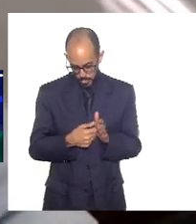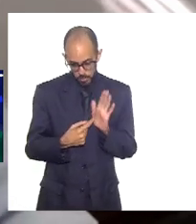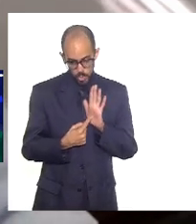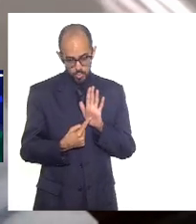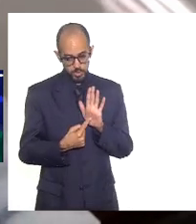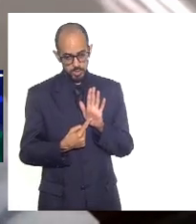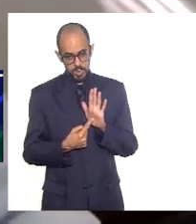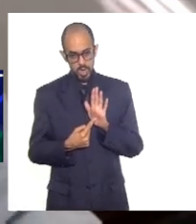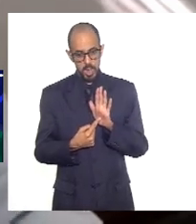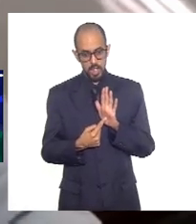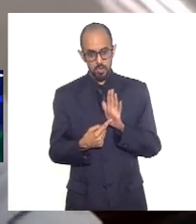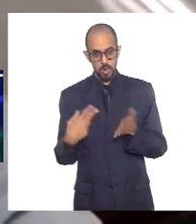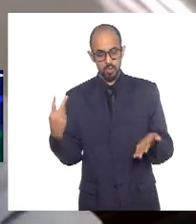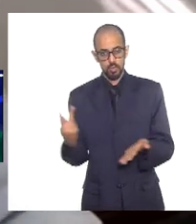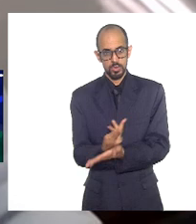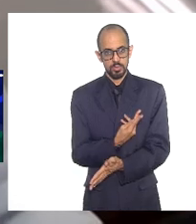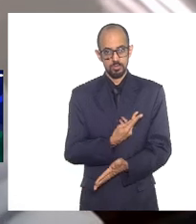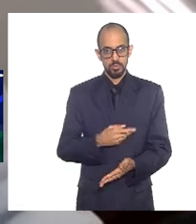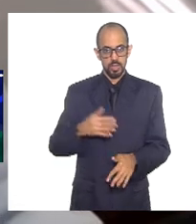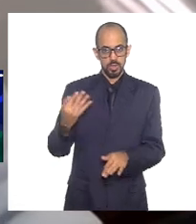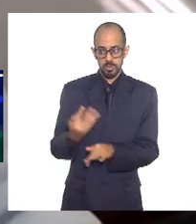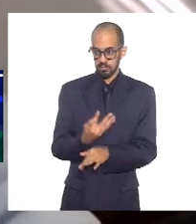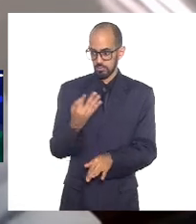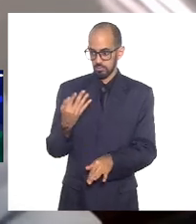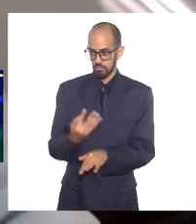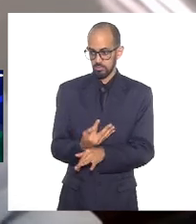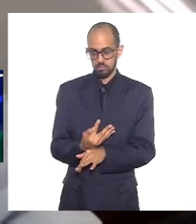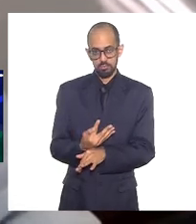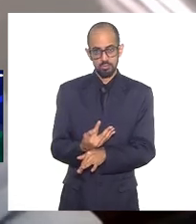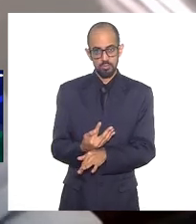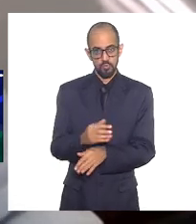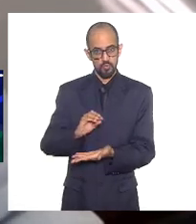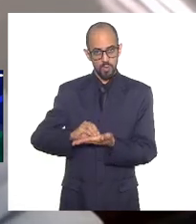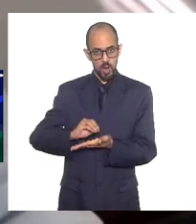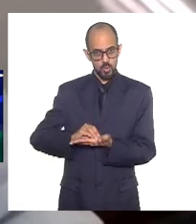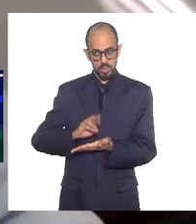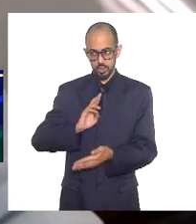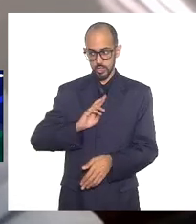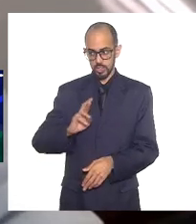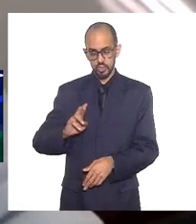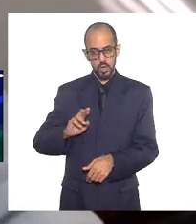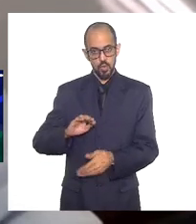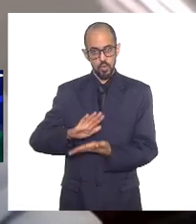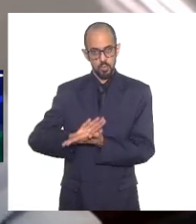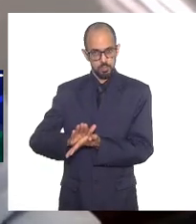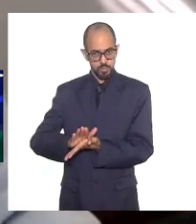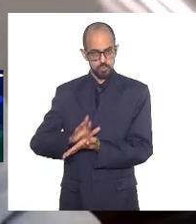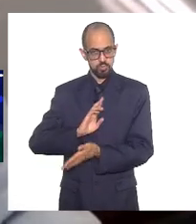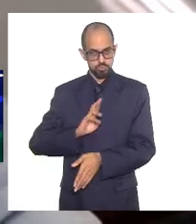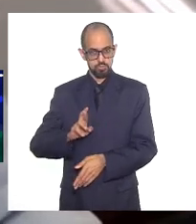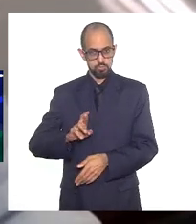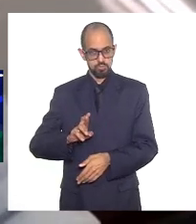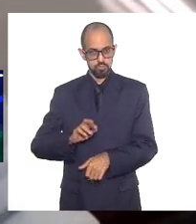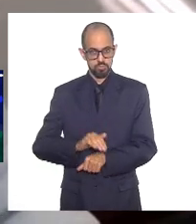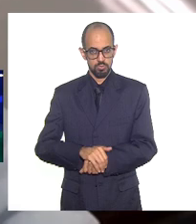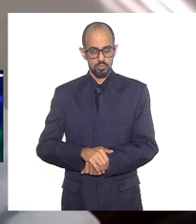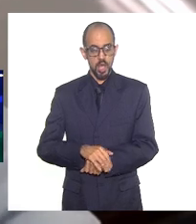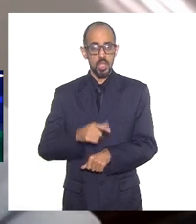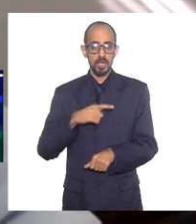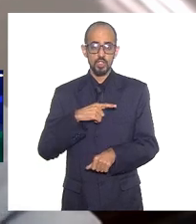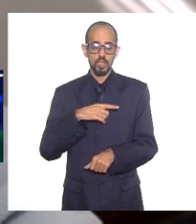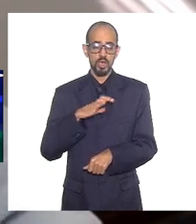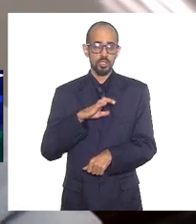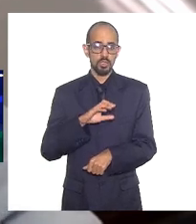fenômeno da intolerância religiosa, e nós estamos, neste momento, com uma CPI em curso na Assembleia Legislativa,